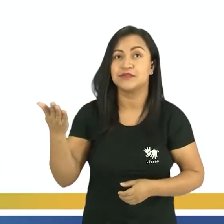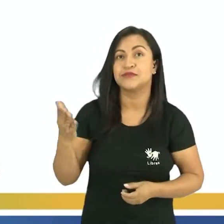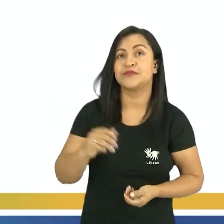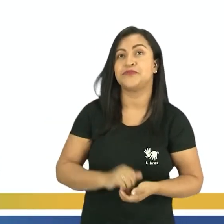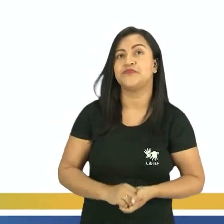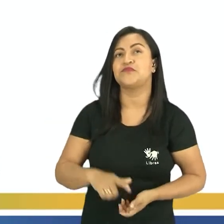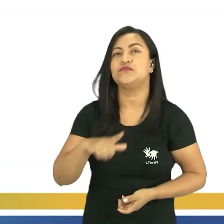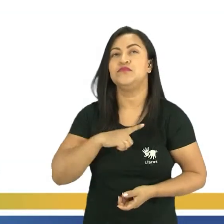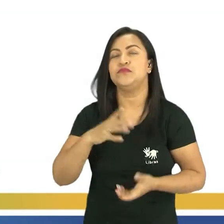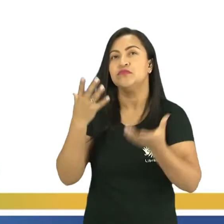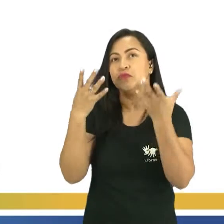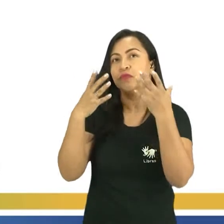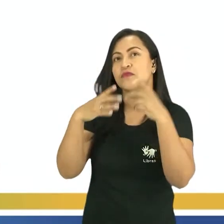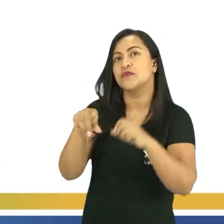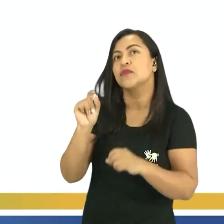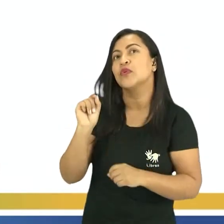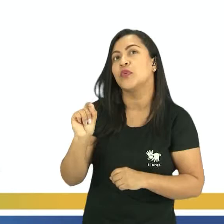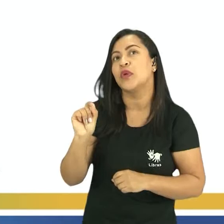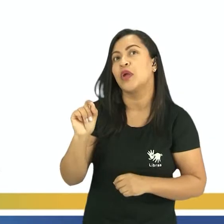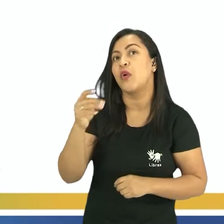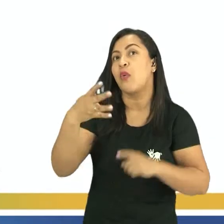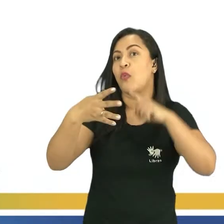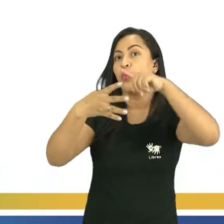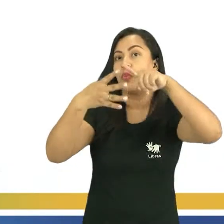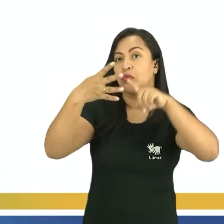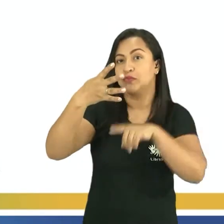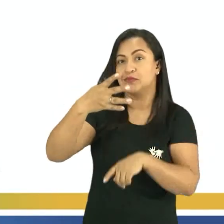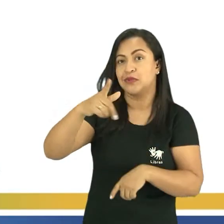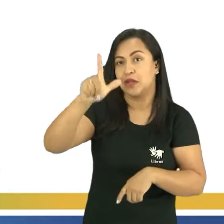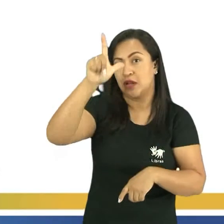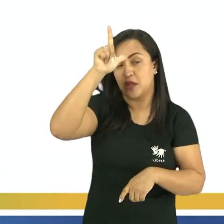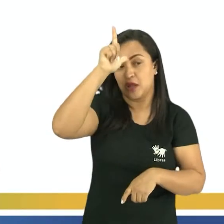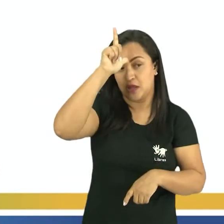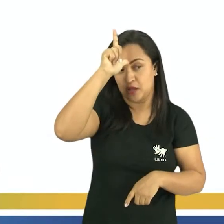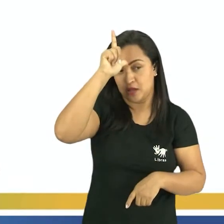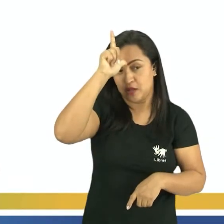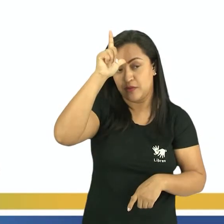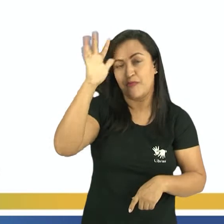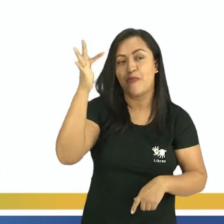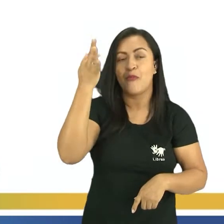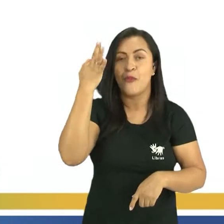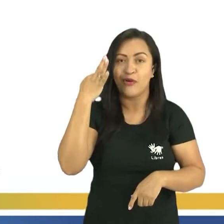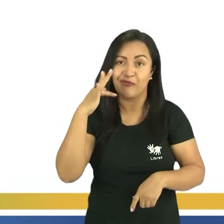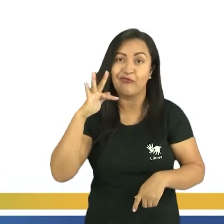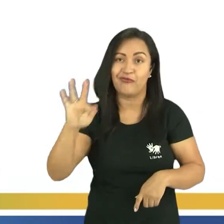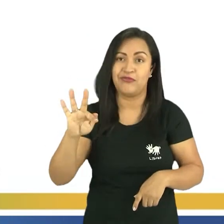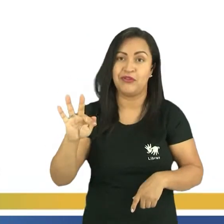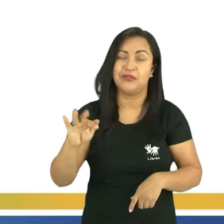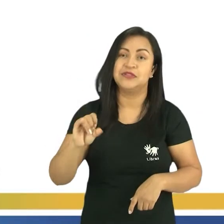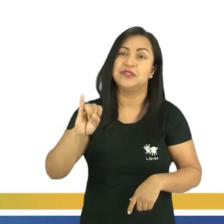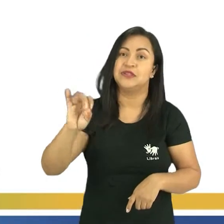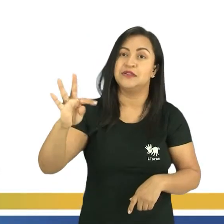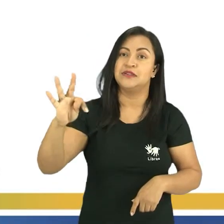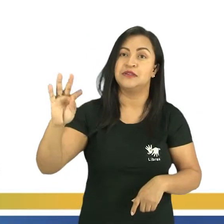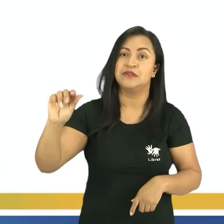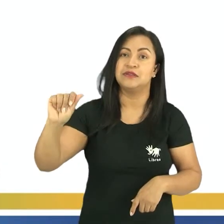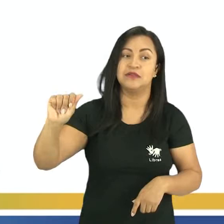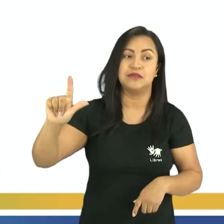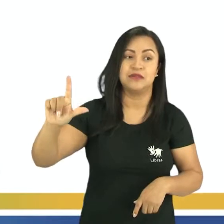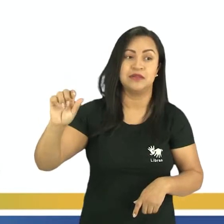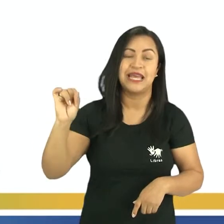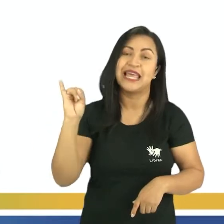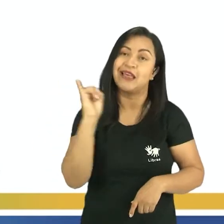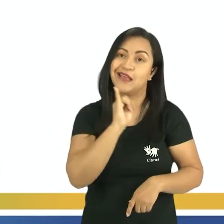sempre destaque 4 grandes países: Alemanha, França, Reino Unido, tá? E Itália. Lembrando que Reino Unido você vai